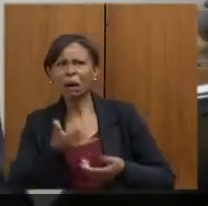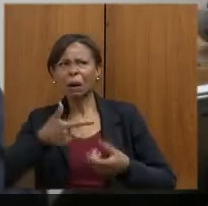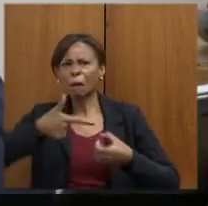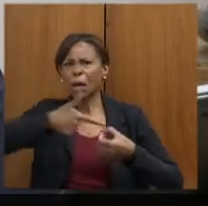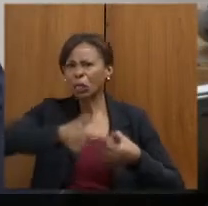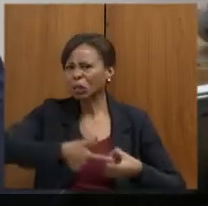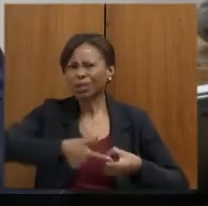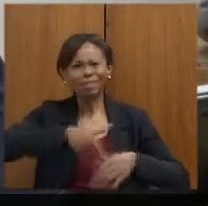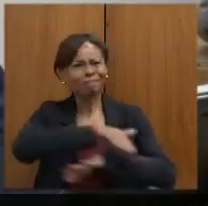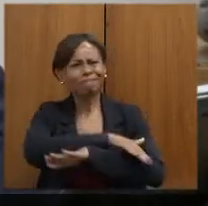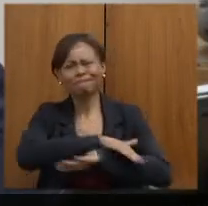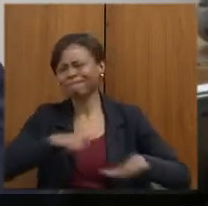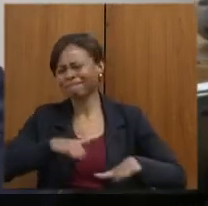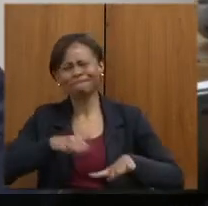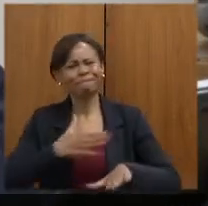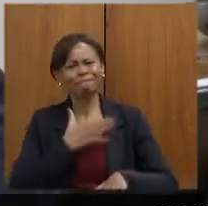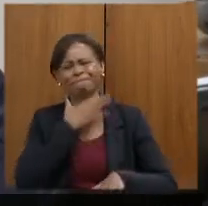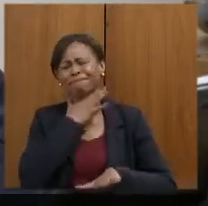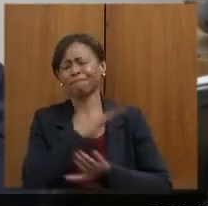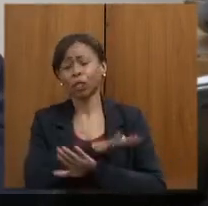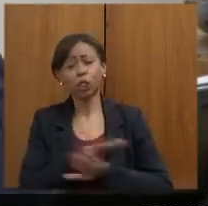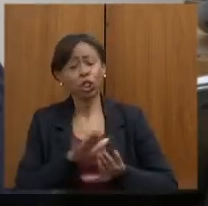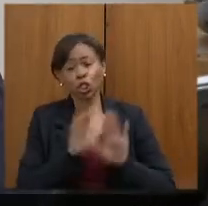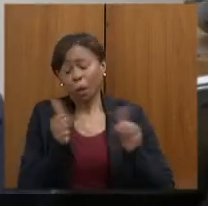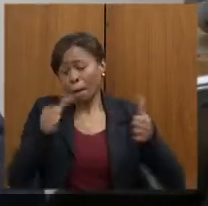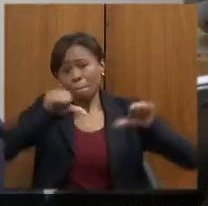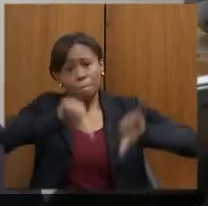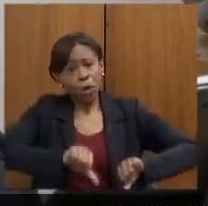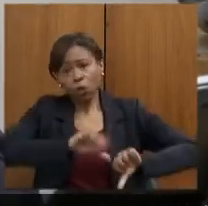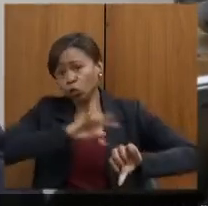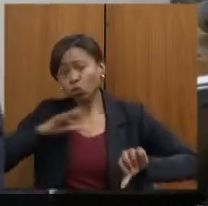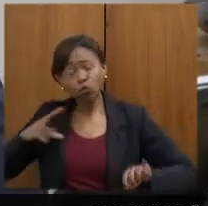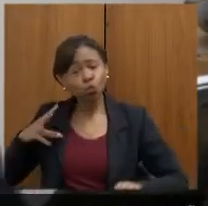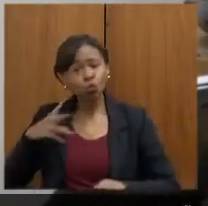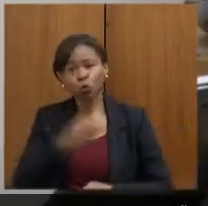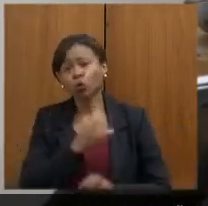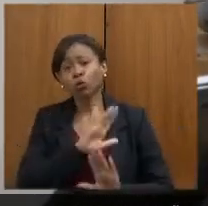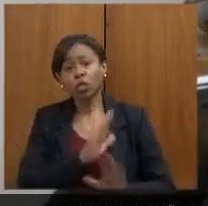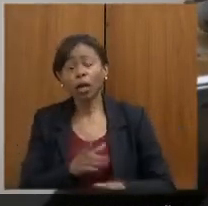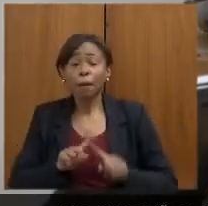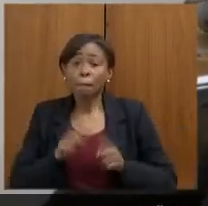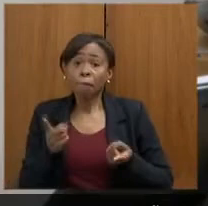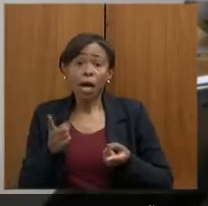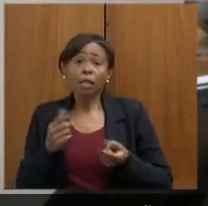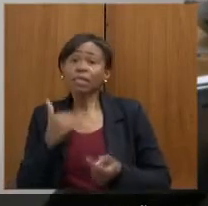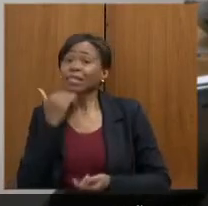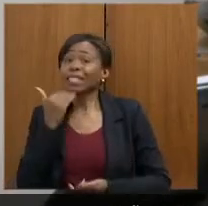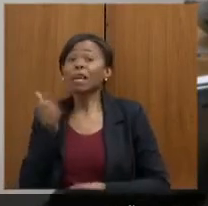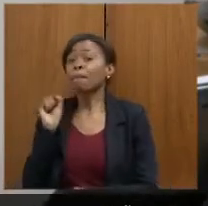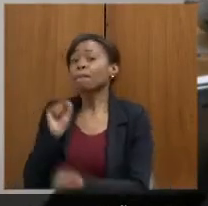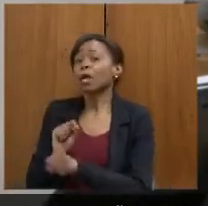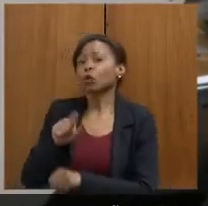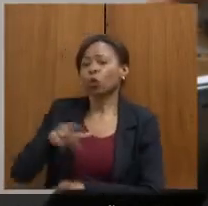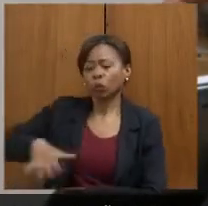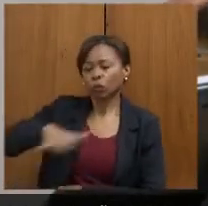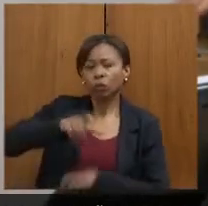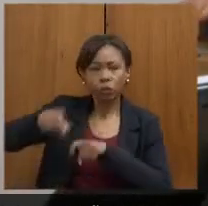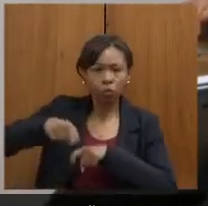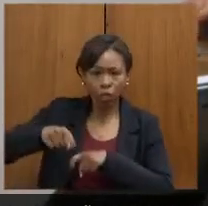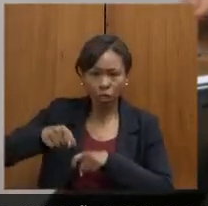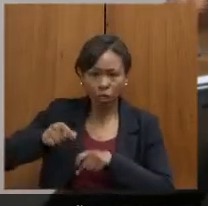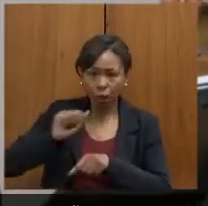extirpadas já foram deterioradas deterioradas em todos os sentidos mas ninguém parou o setor produtivo nem a